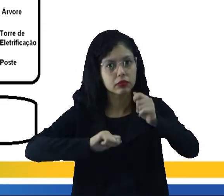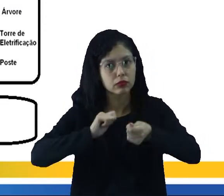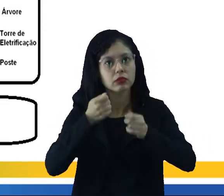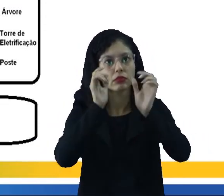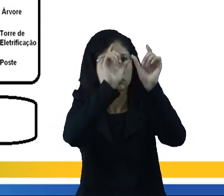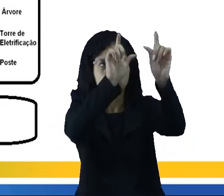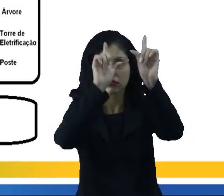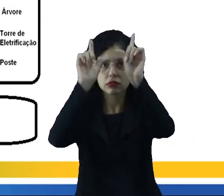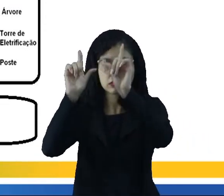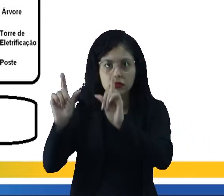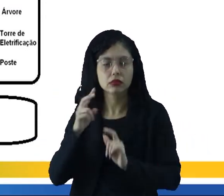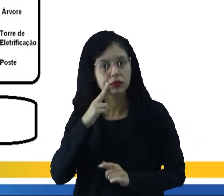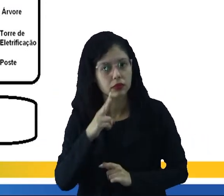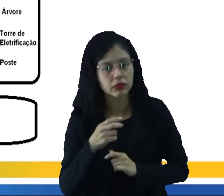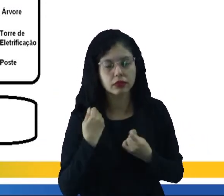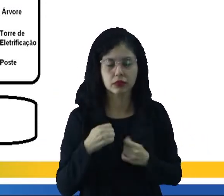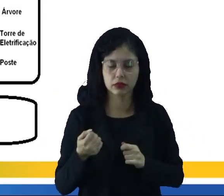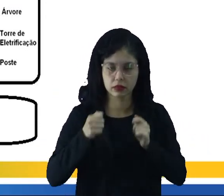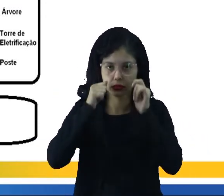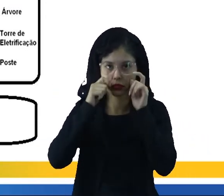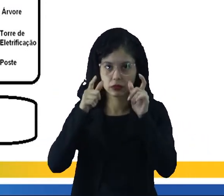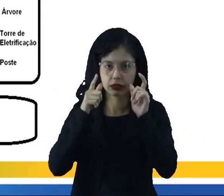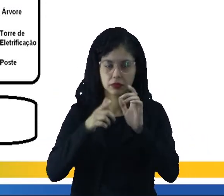configuração diferente que você deve